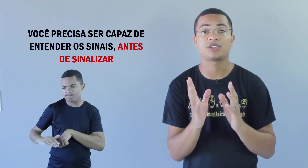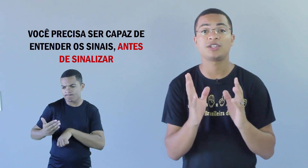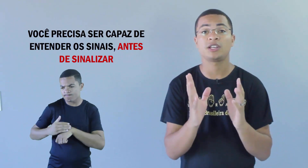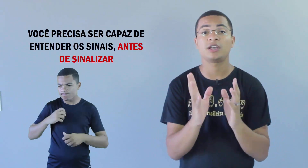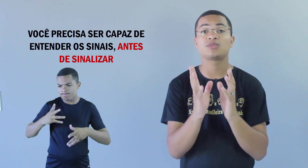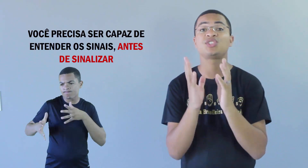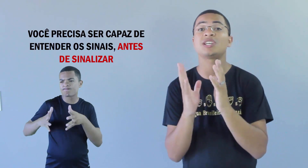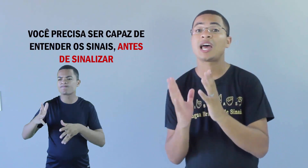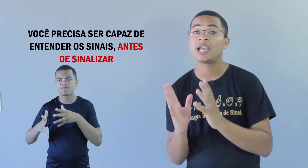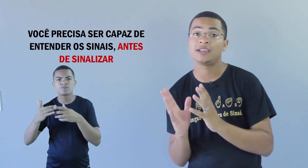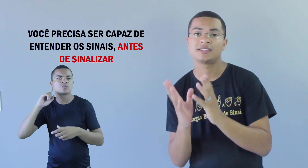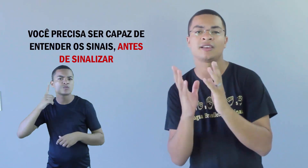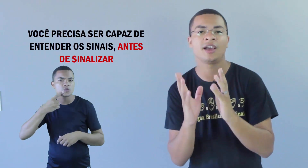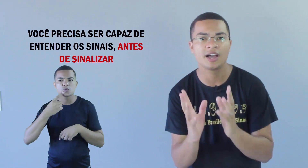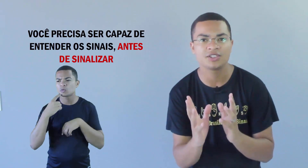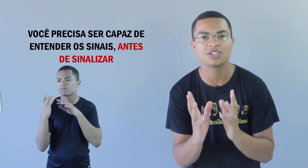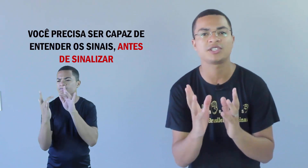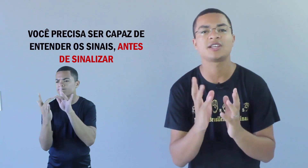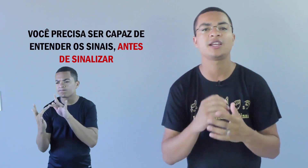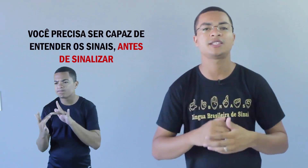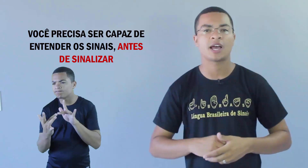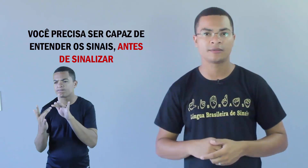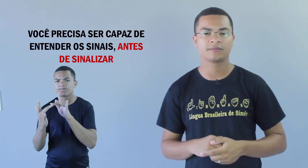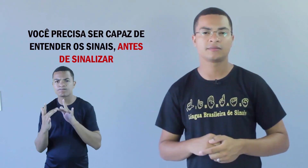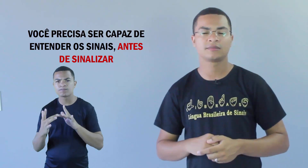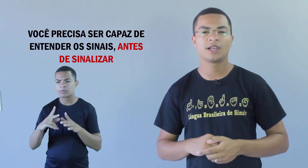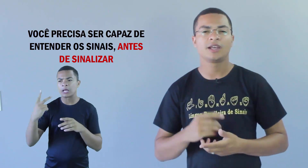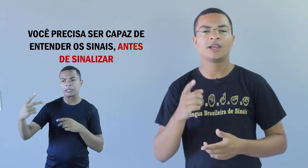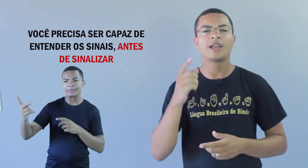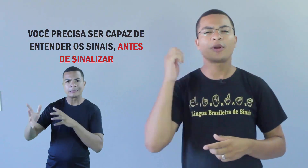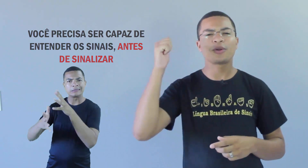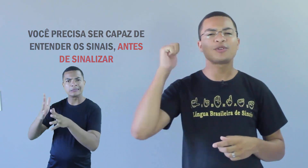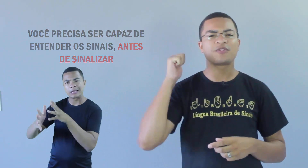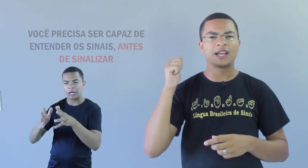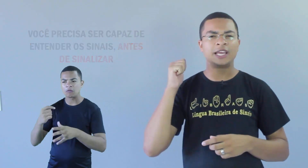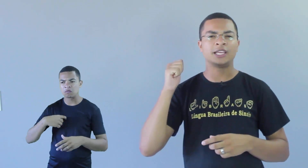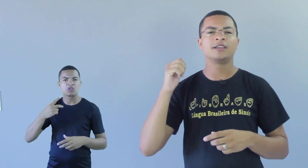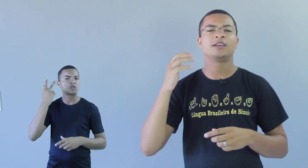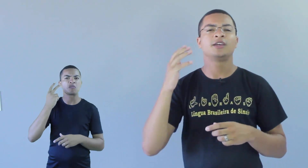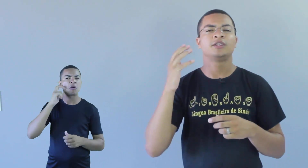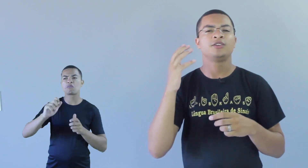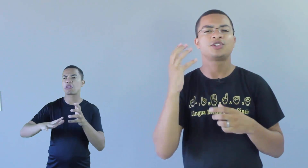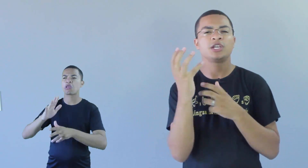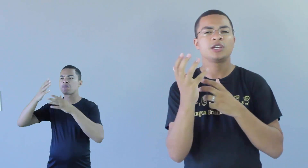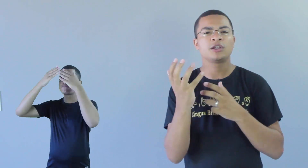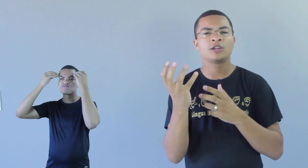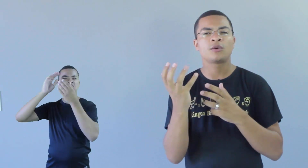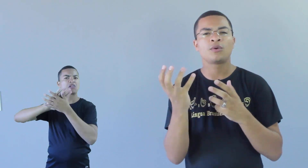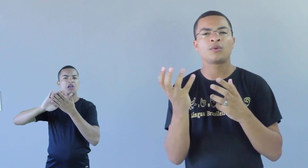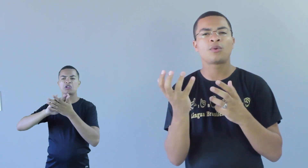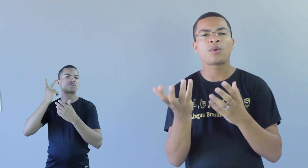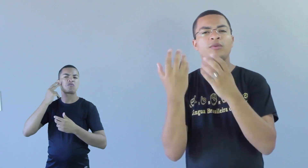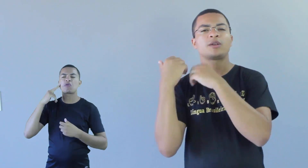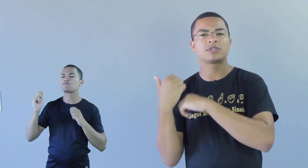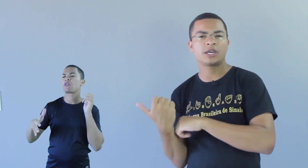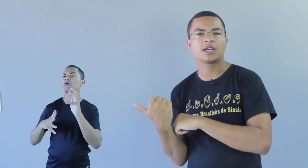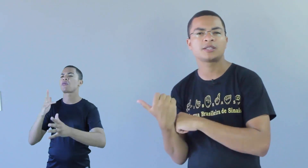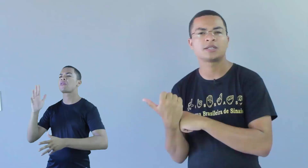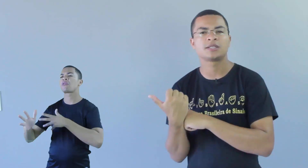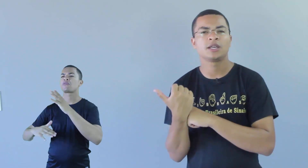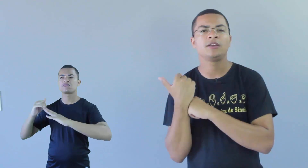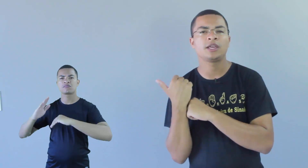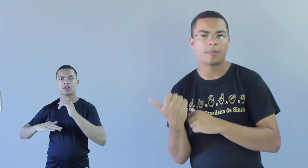ser capaz de entender os sinais antes de sinalizar. Lembra quando eu te falei de quando